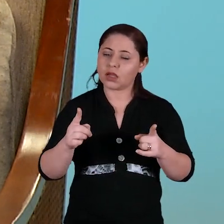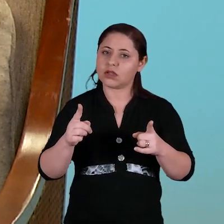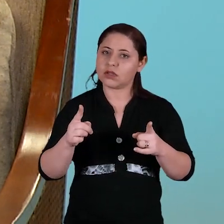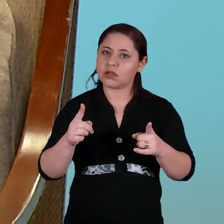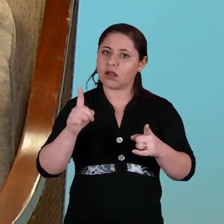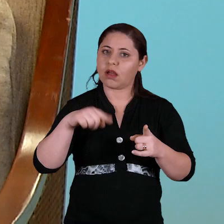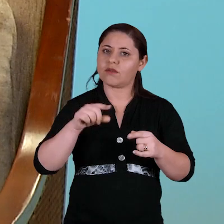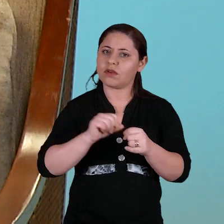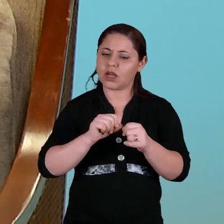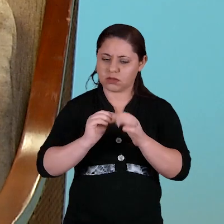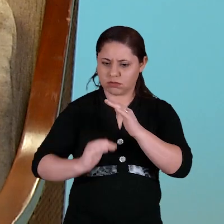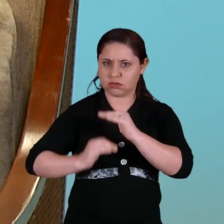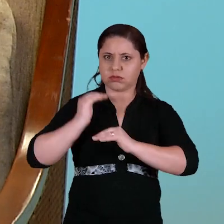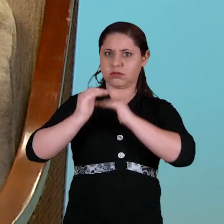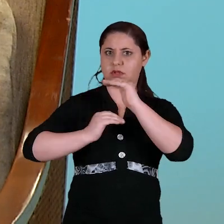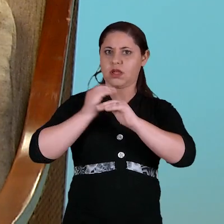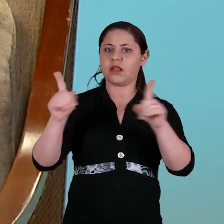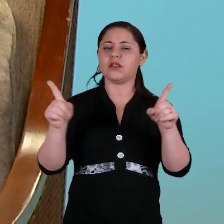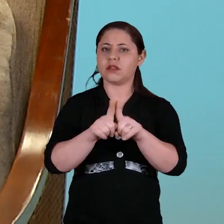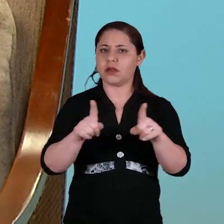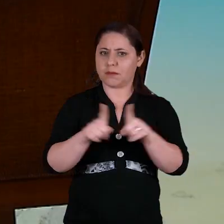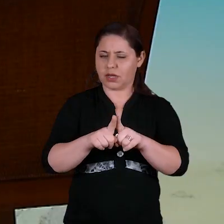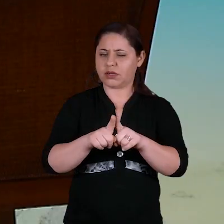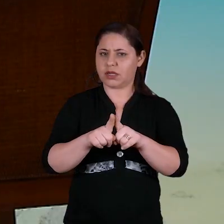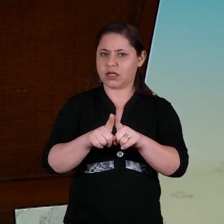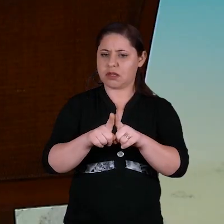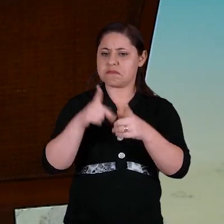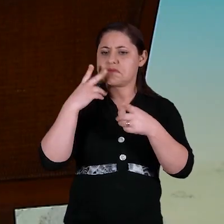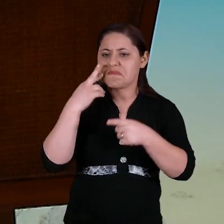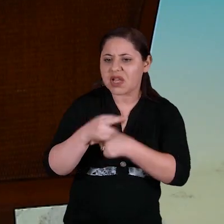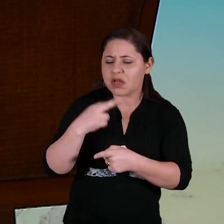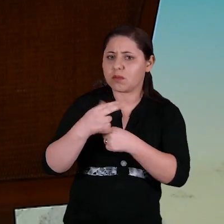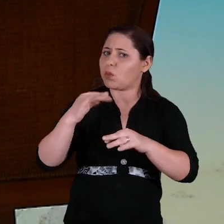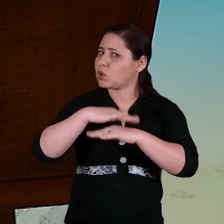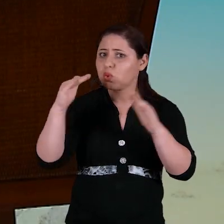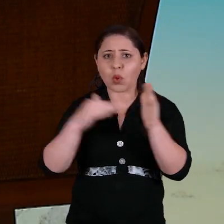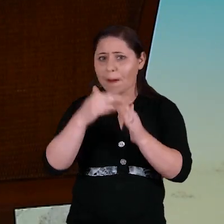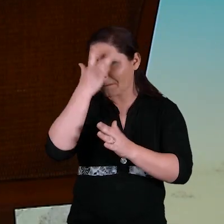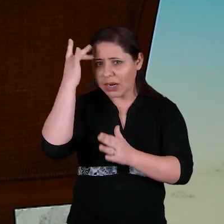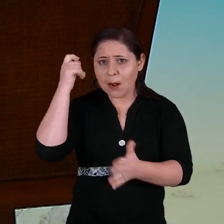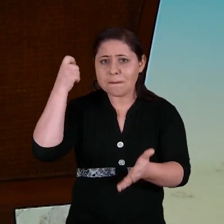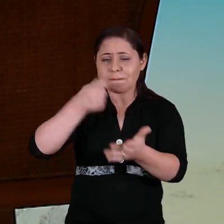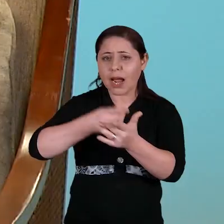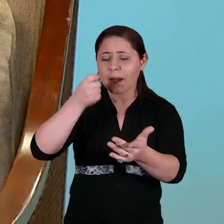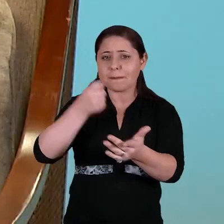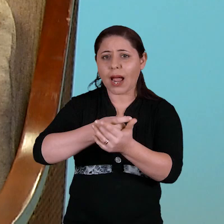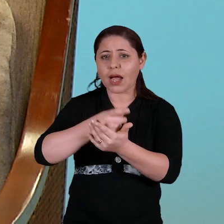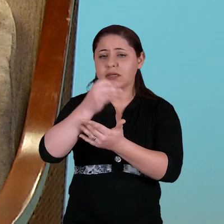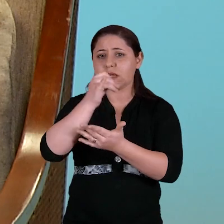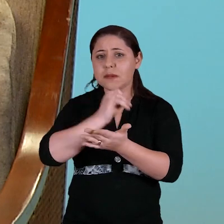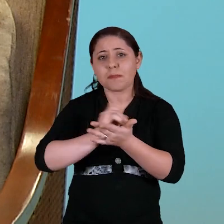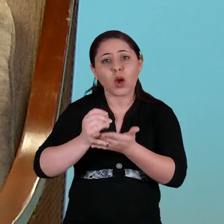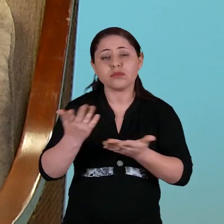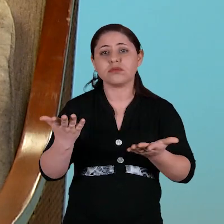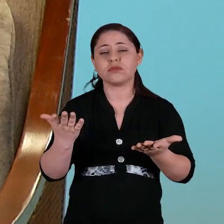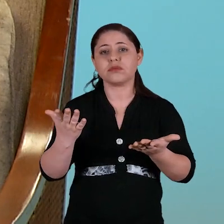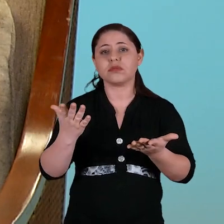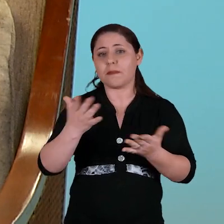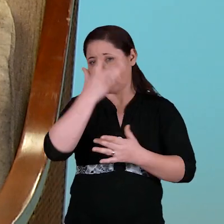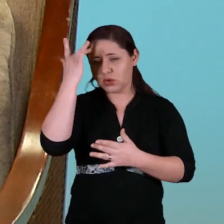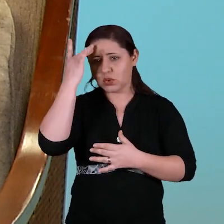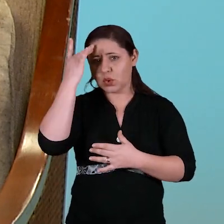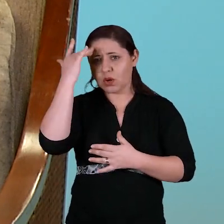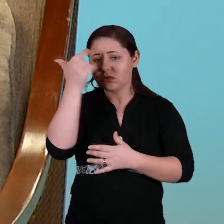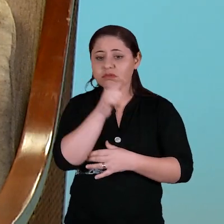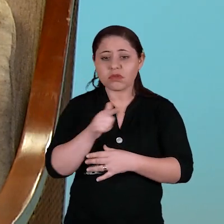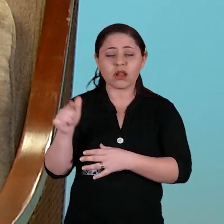isso que faz a gente avançar, né? Também essa indignação. Todo mundo paga imposto, né? Sim, é essa participação das pessoas, de pessoas sem